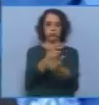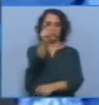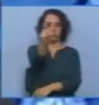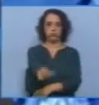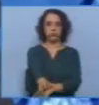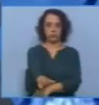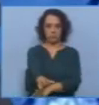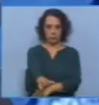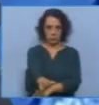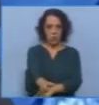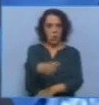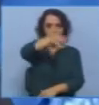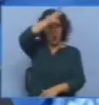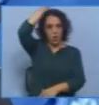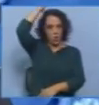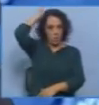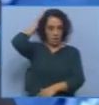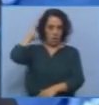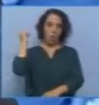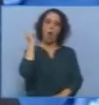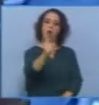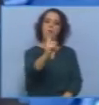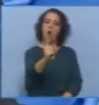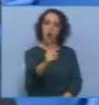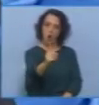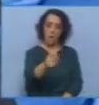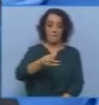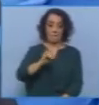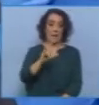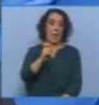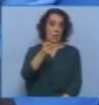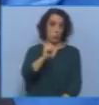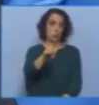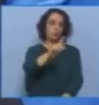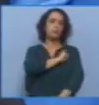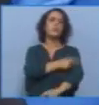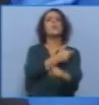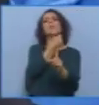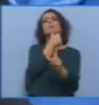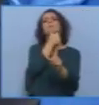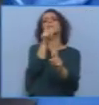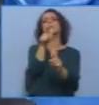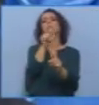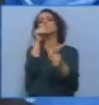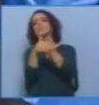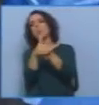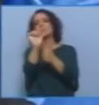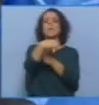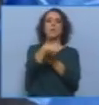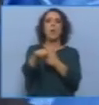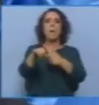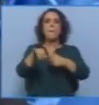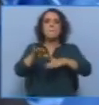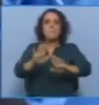do imperador romano, Pilatos, que tinha poder para o condenar, e por outro lado Pilatos temia que tivesse